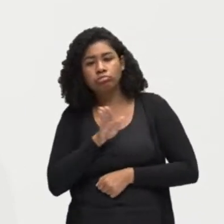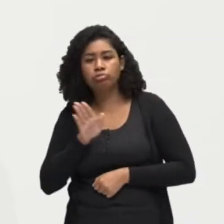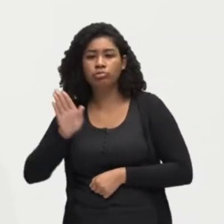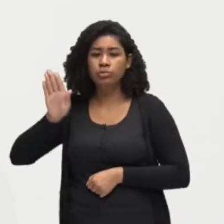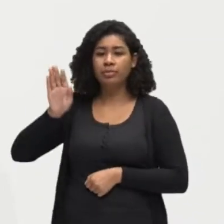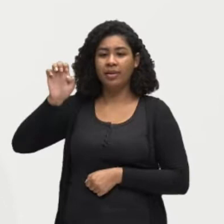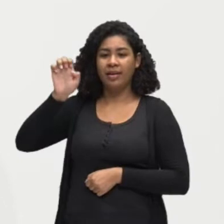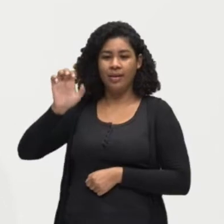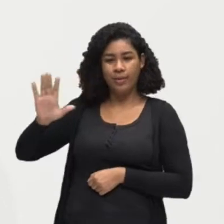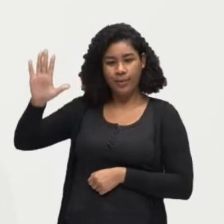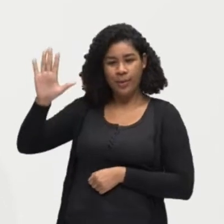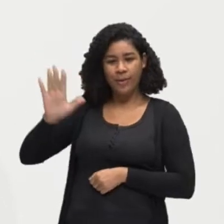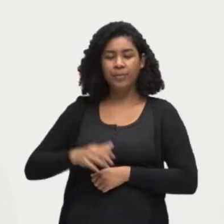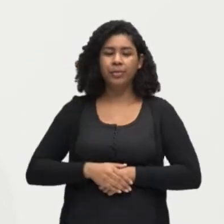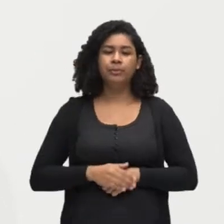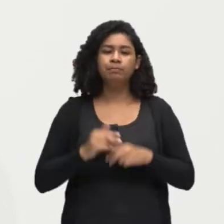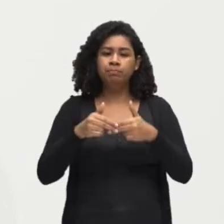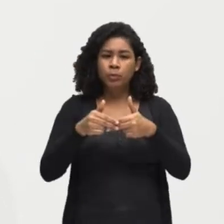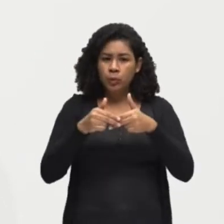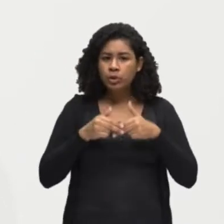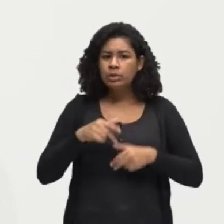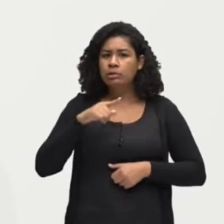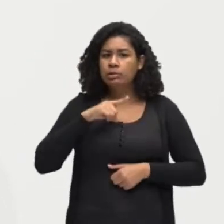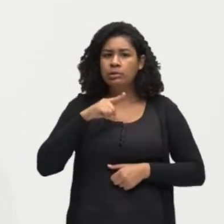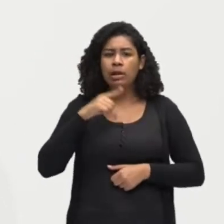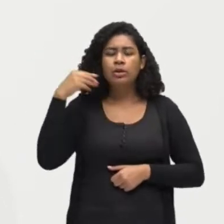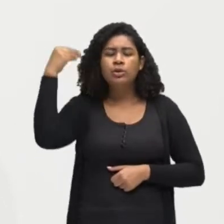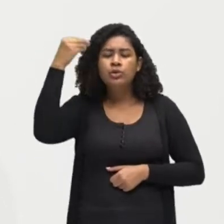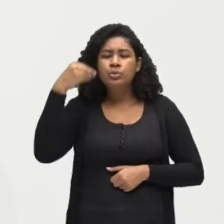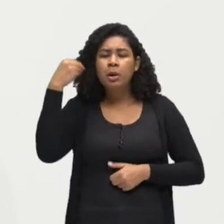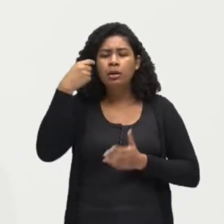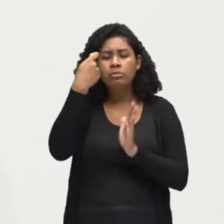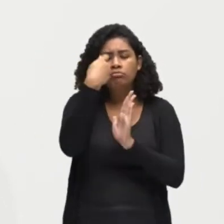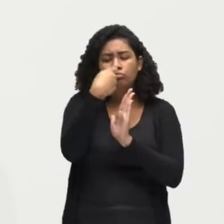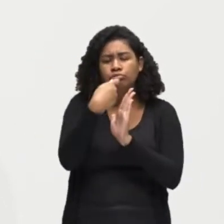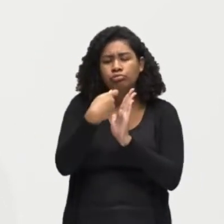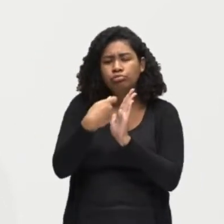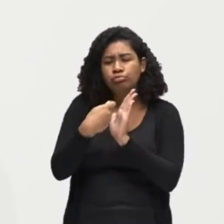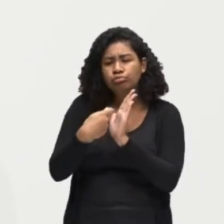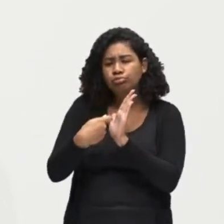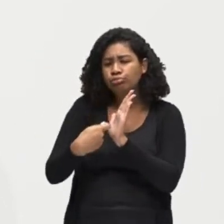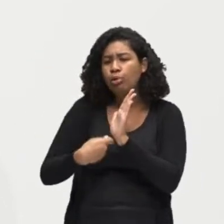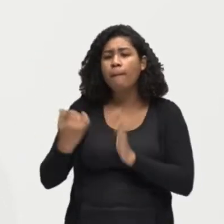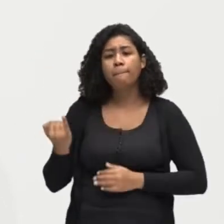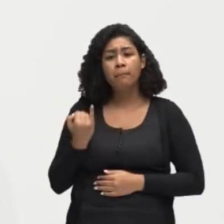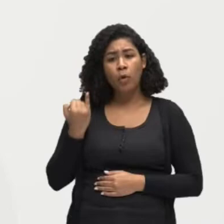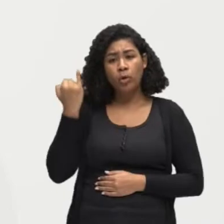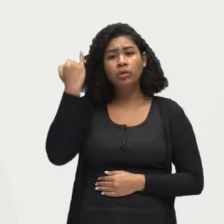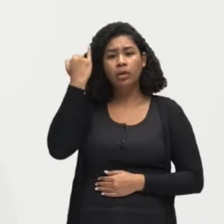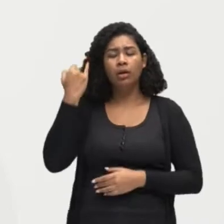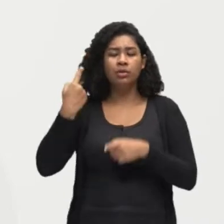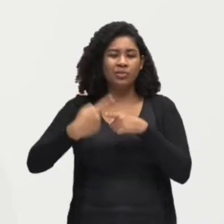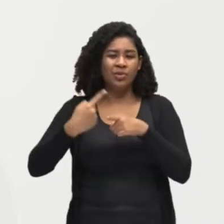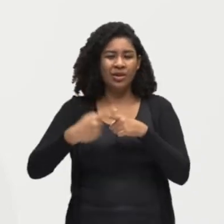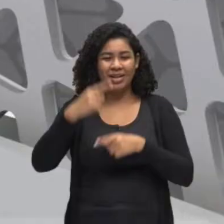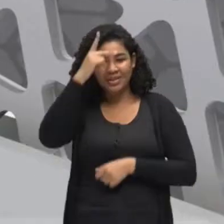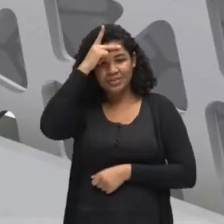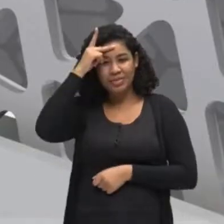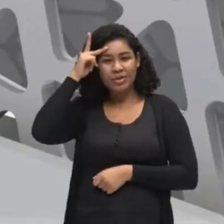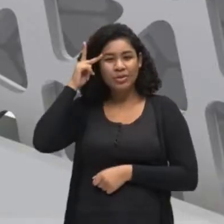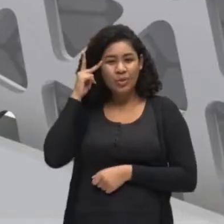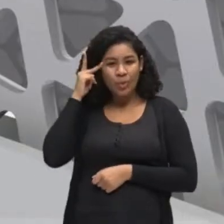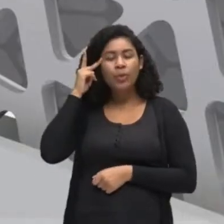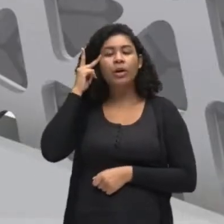navegador, ele vai fazer importantes relatos sobre essa região, porque todos esses navegadores, queridos, eles traziam